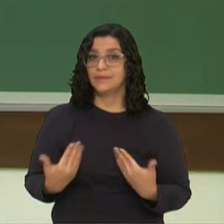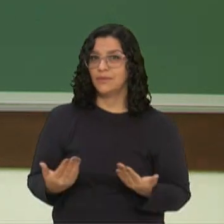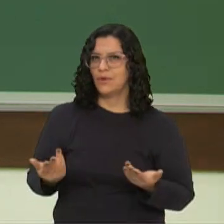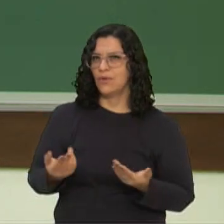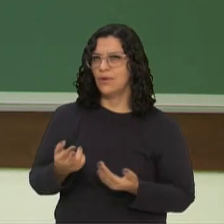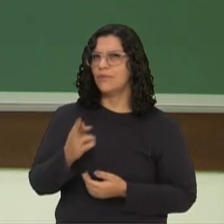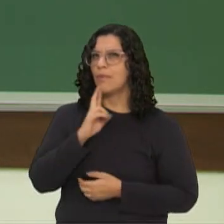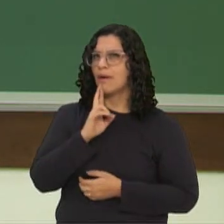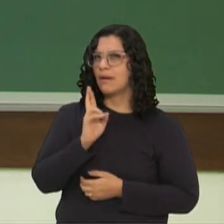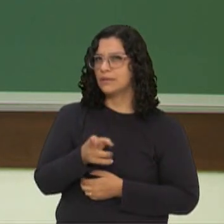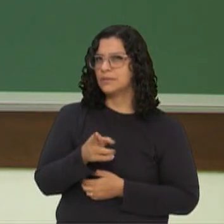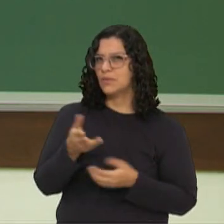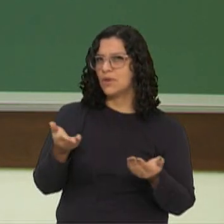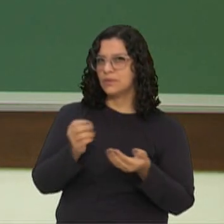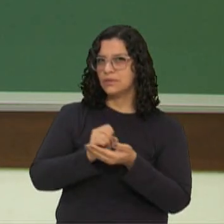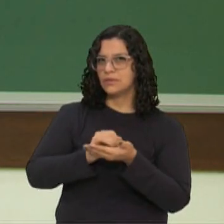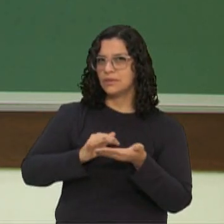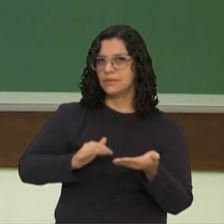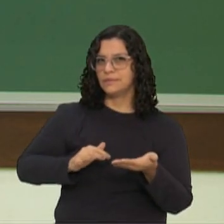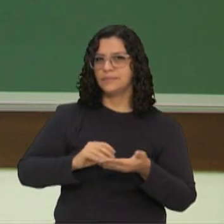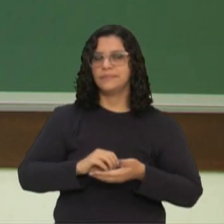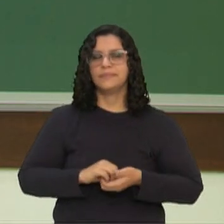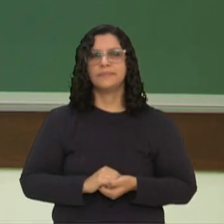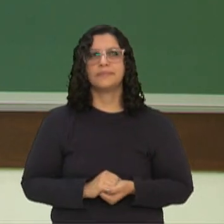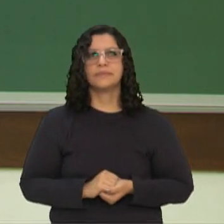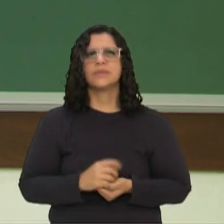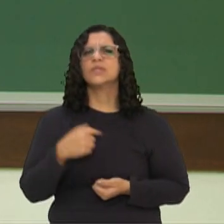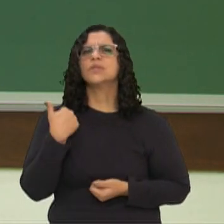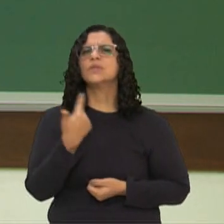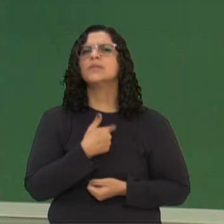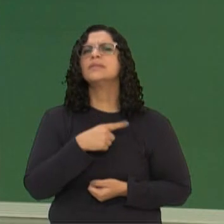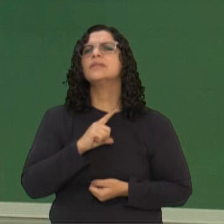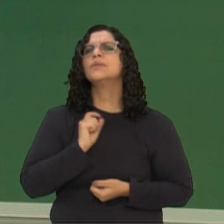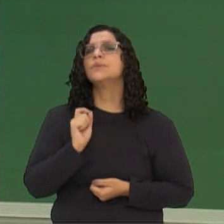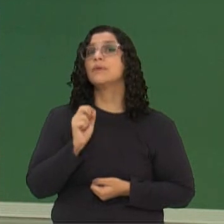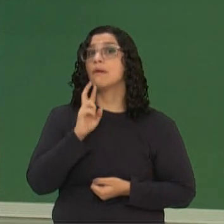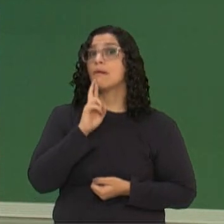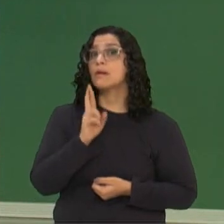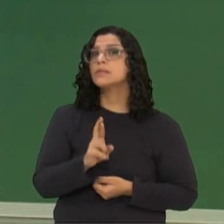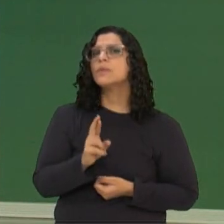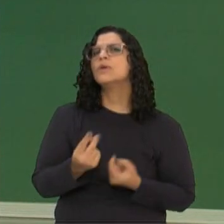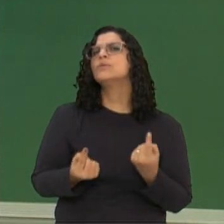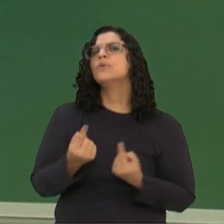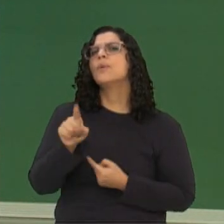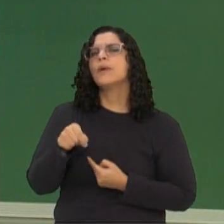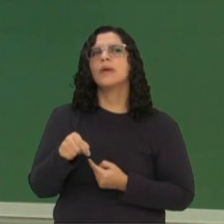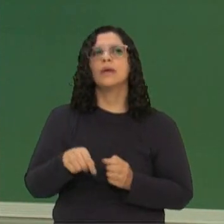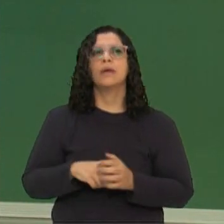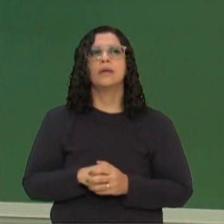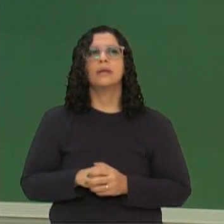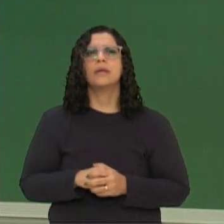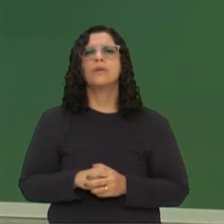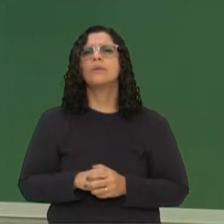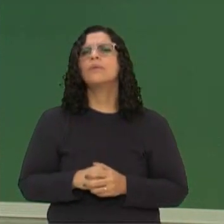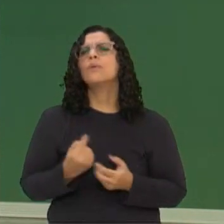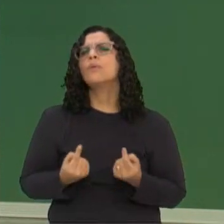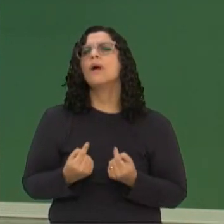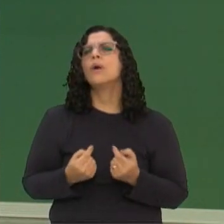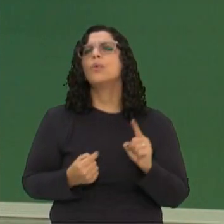pessoal, voltando na resolução do exercício, nós temos aqui a resposta, então. Só vou ler a alternativa